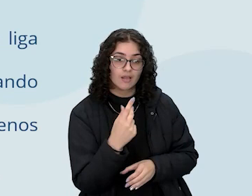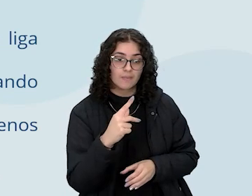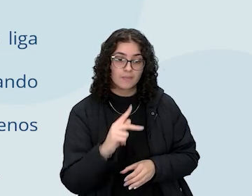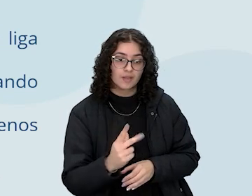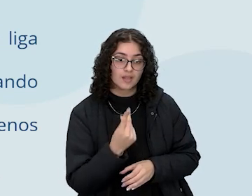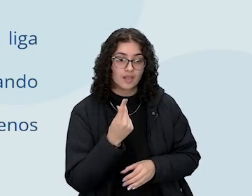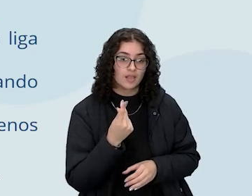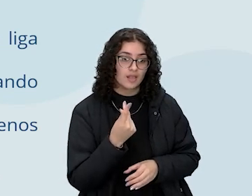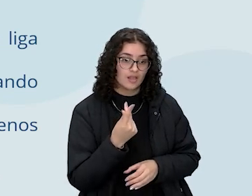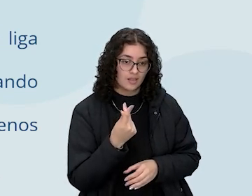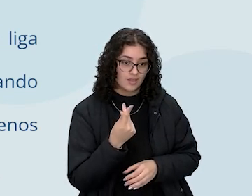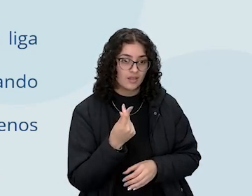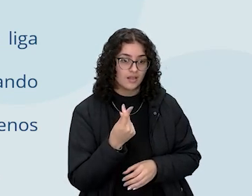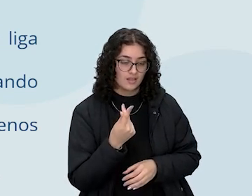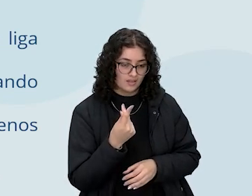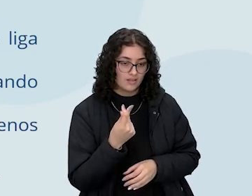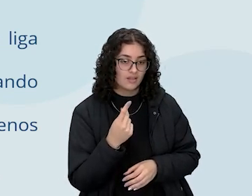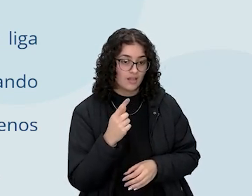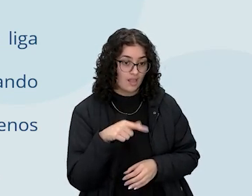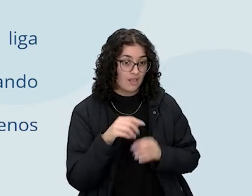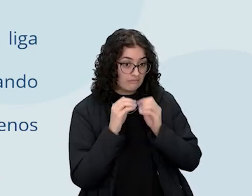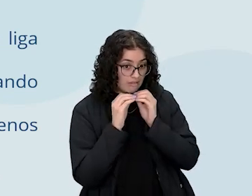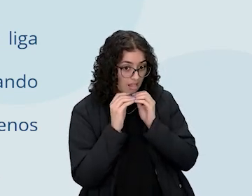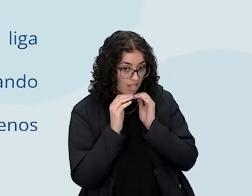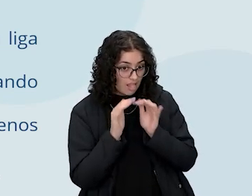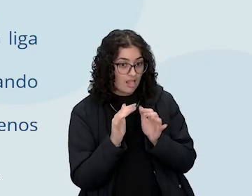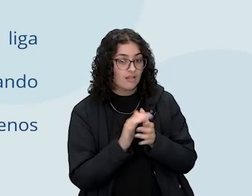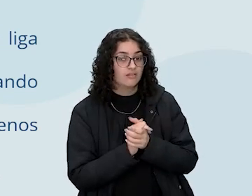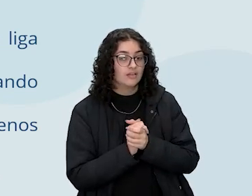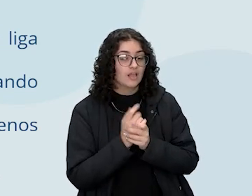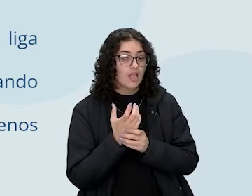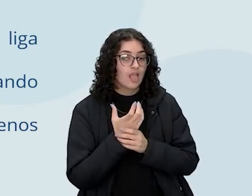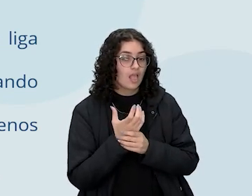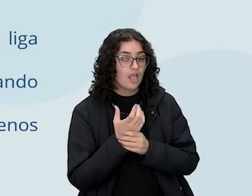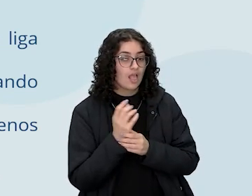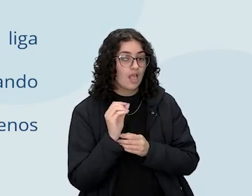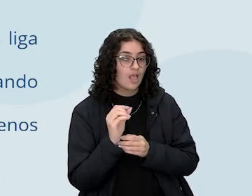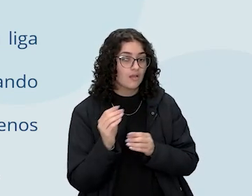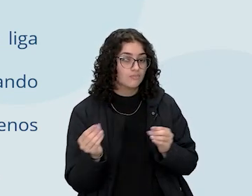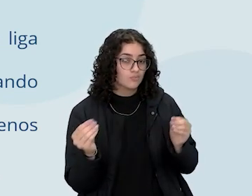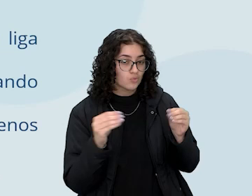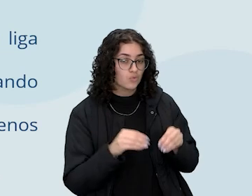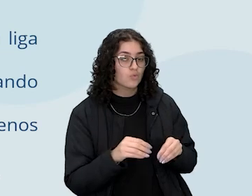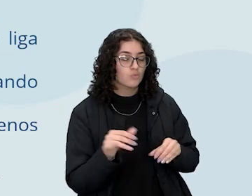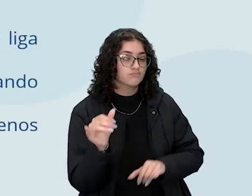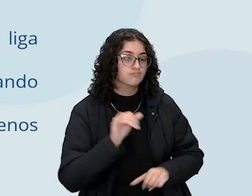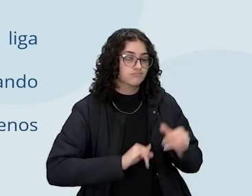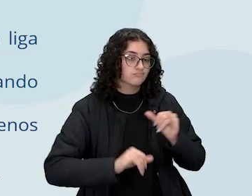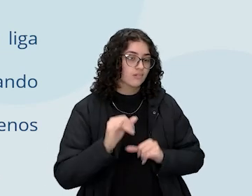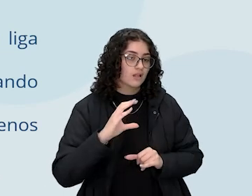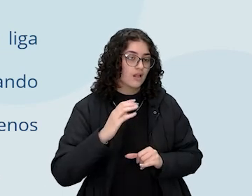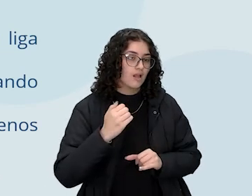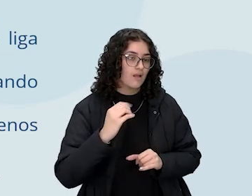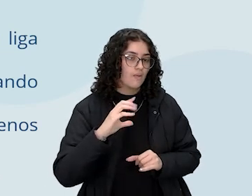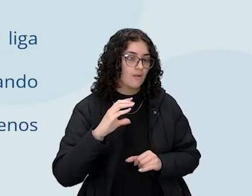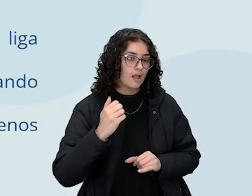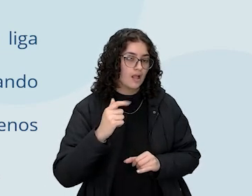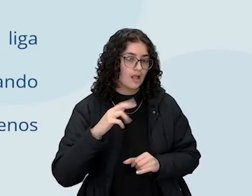pH ácido. E ele quer colocar calcário, né, gente? Vamos